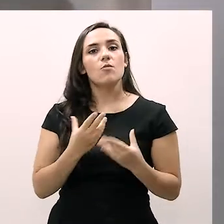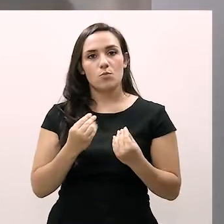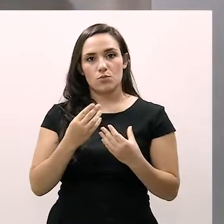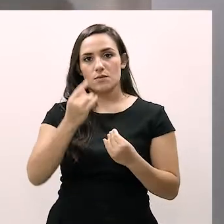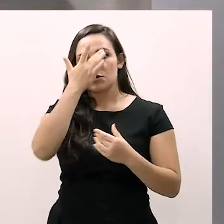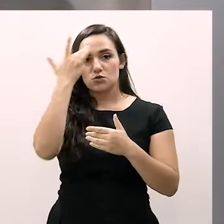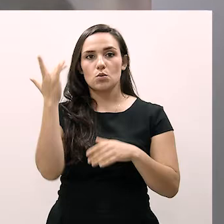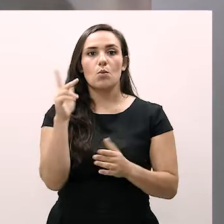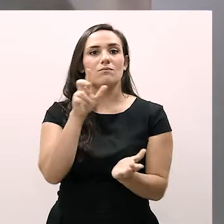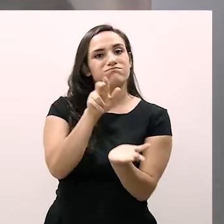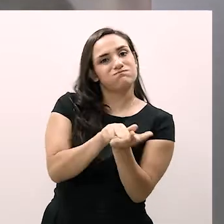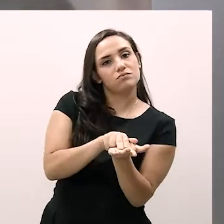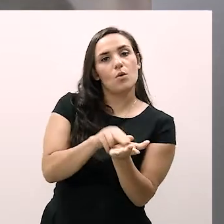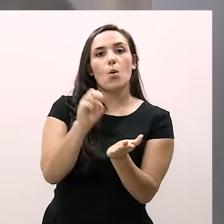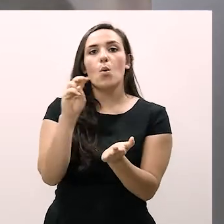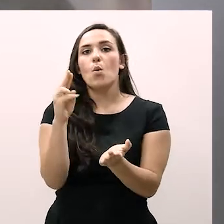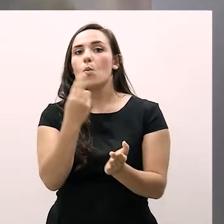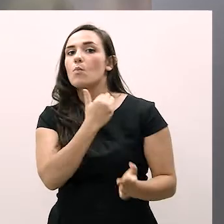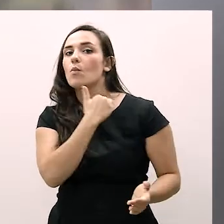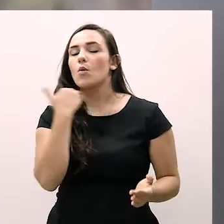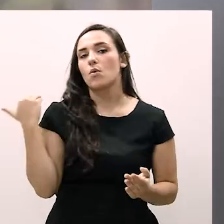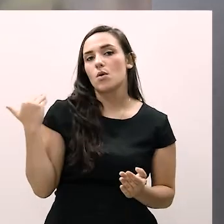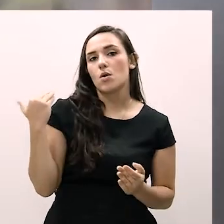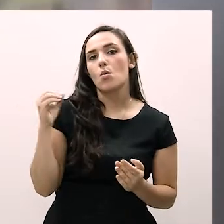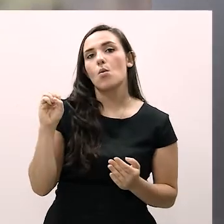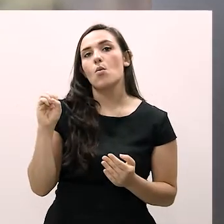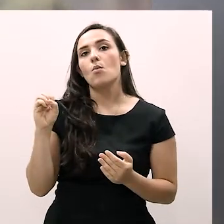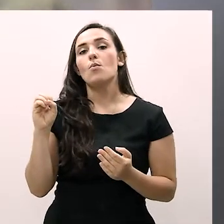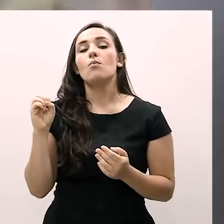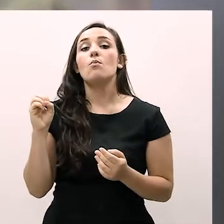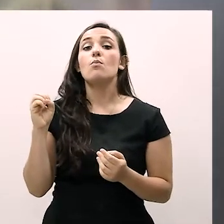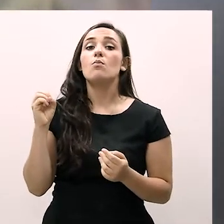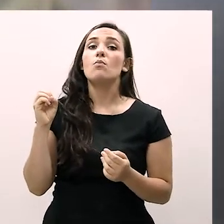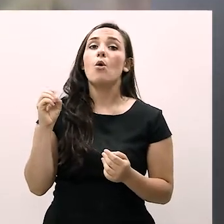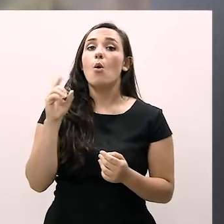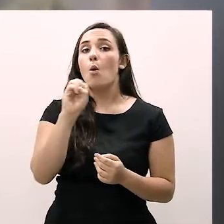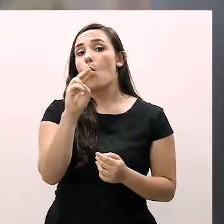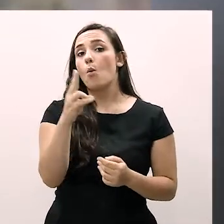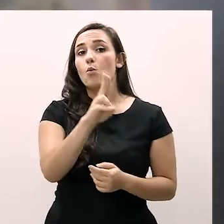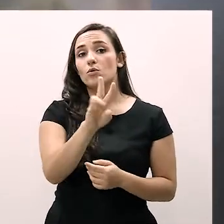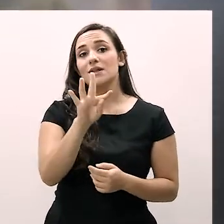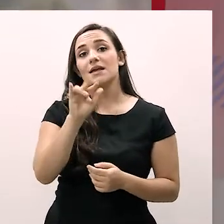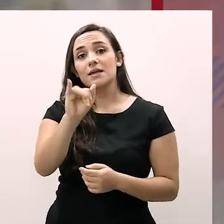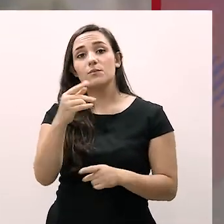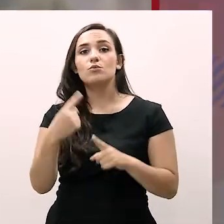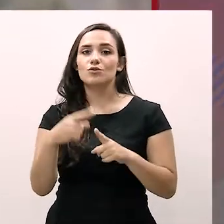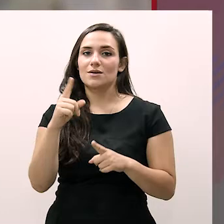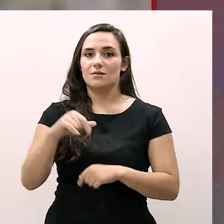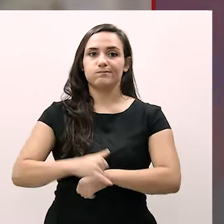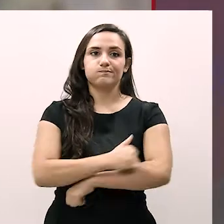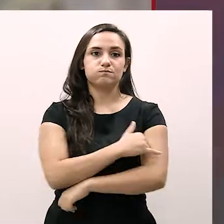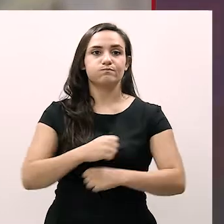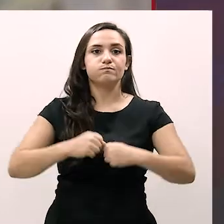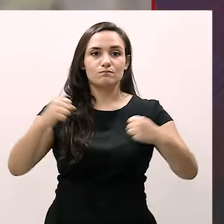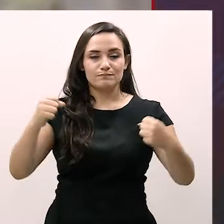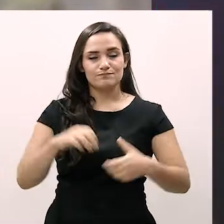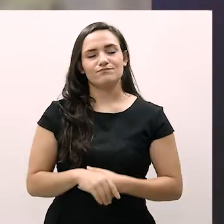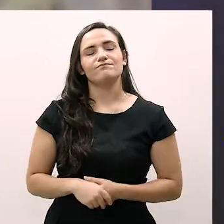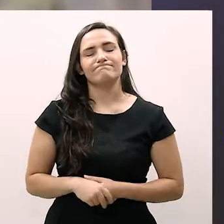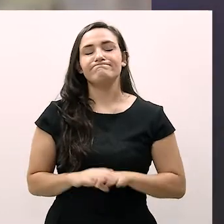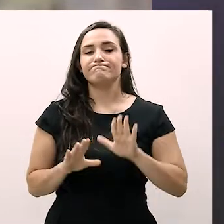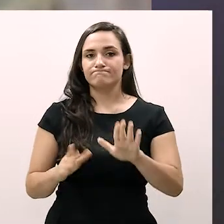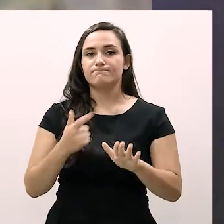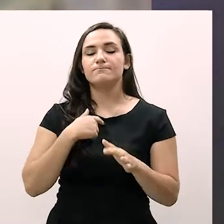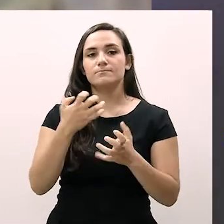em unidades de tratamento intensivo. Olha, eu quero entrar bastante nesse assunto, porque eu acredito que seja realmente